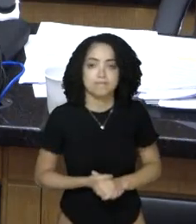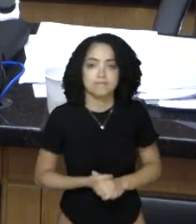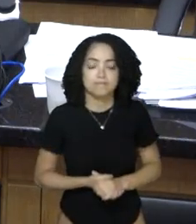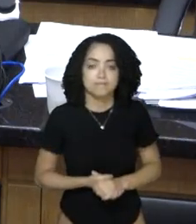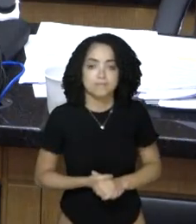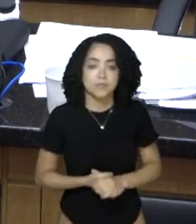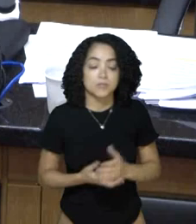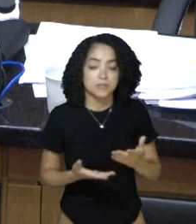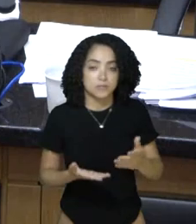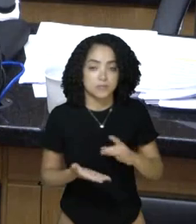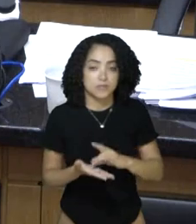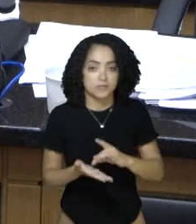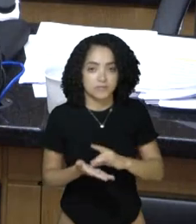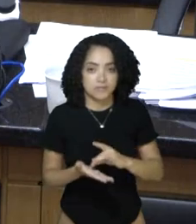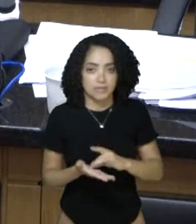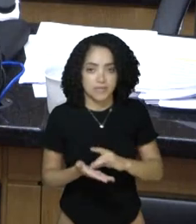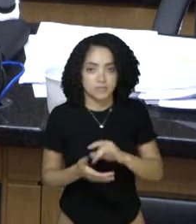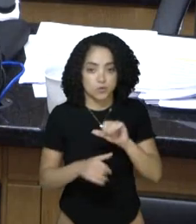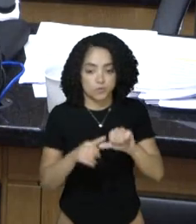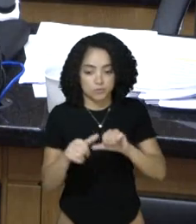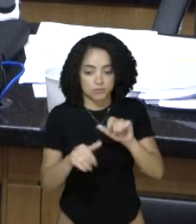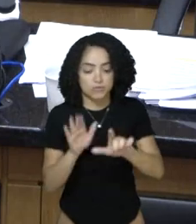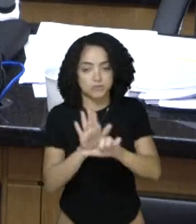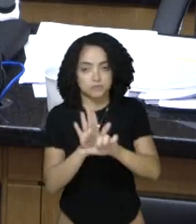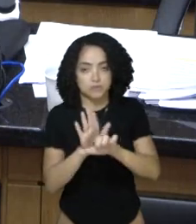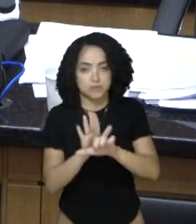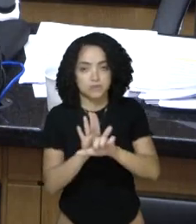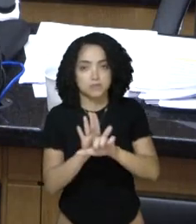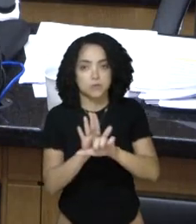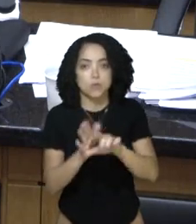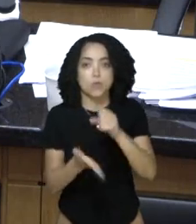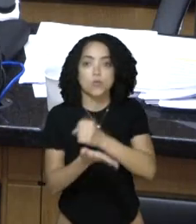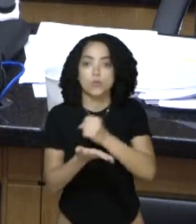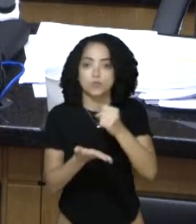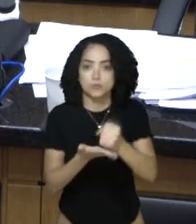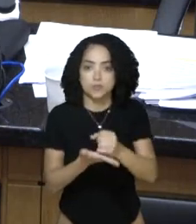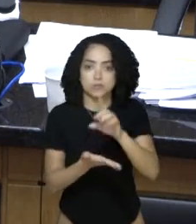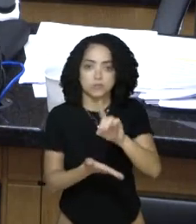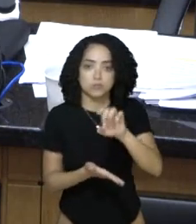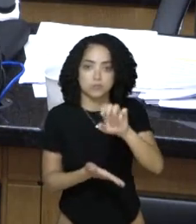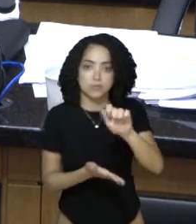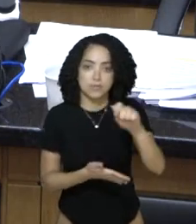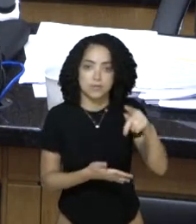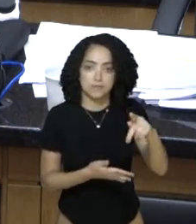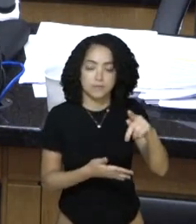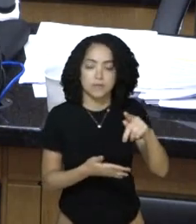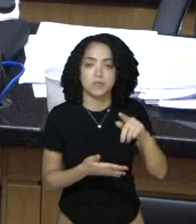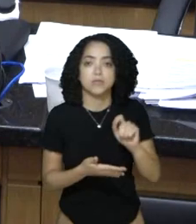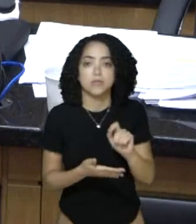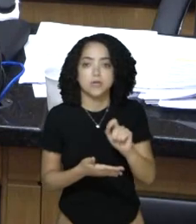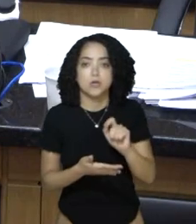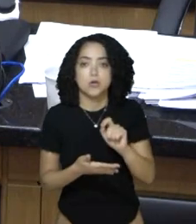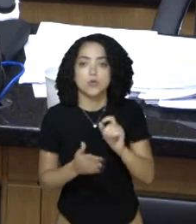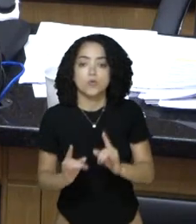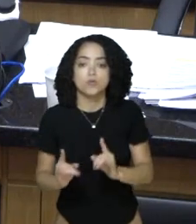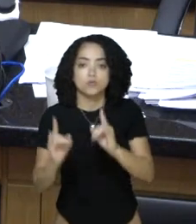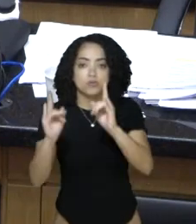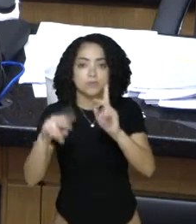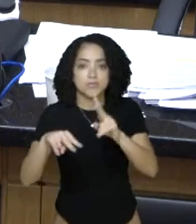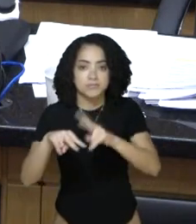Na verdade, é uma alteração da lei que prevê o contrato do DEAP com os presídios em Santa